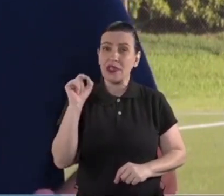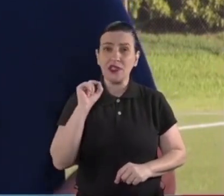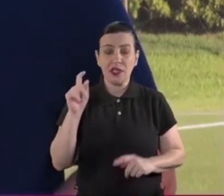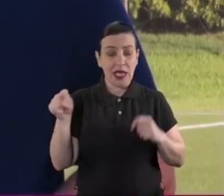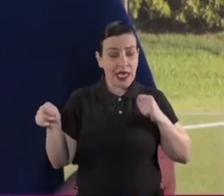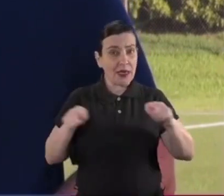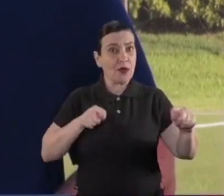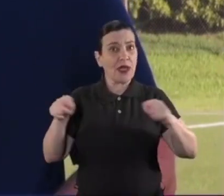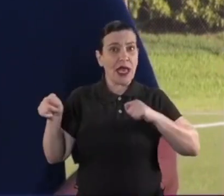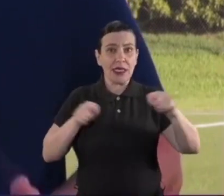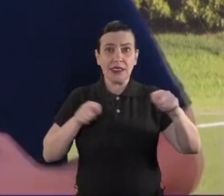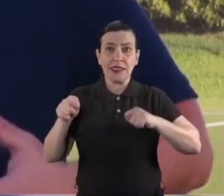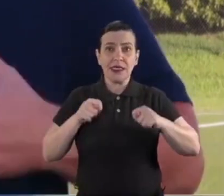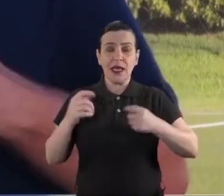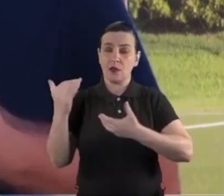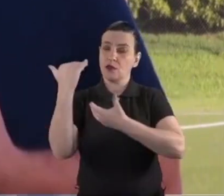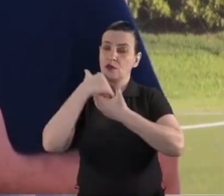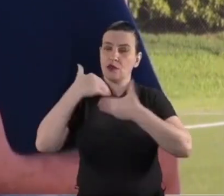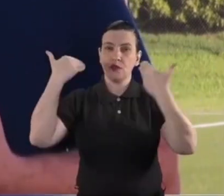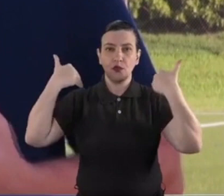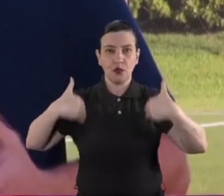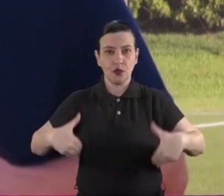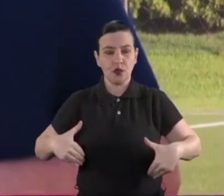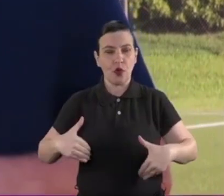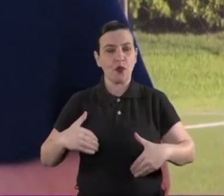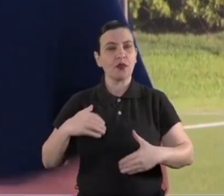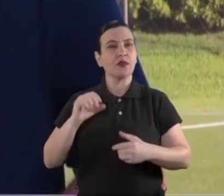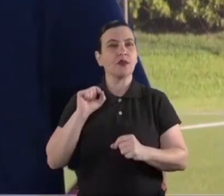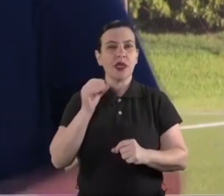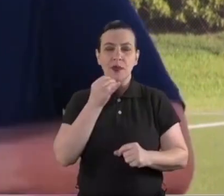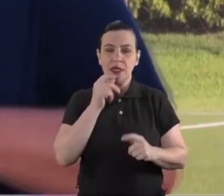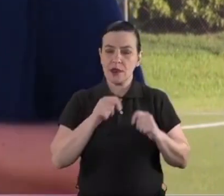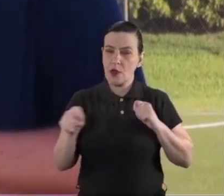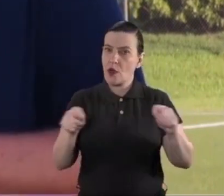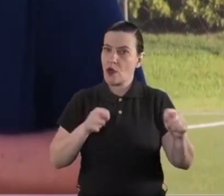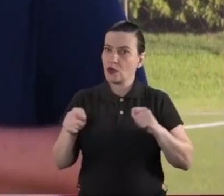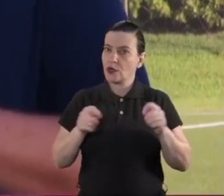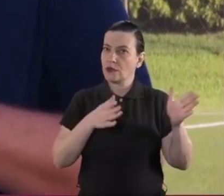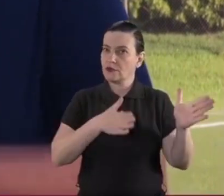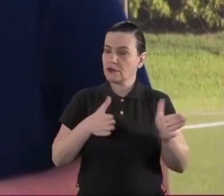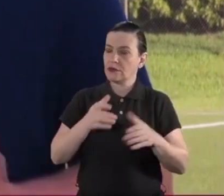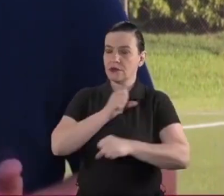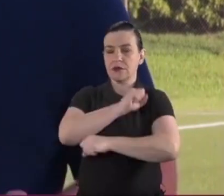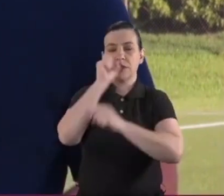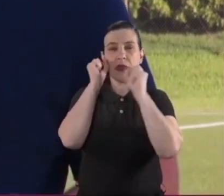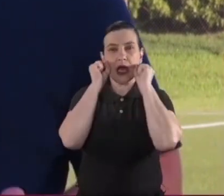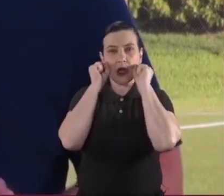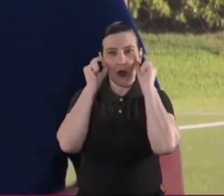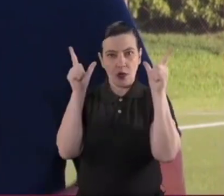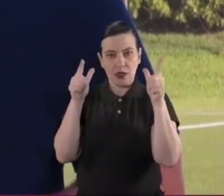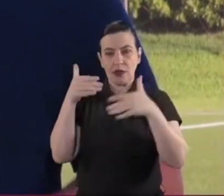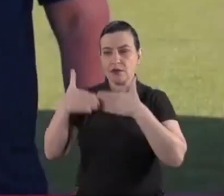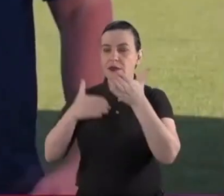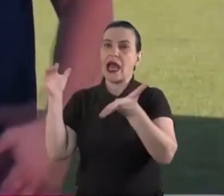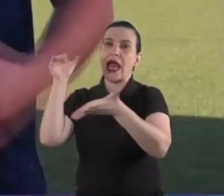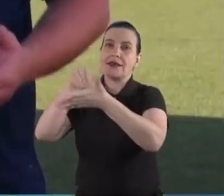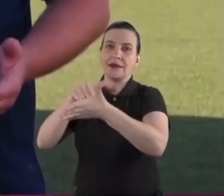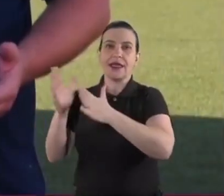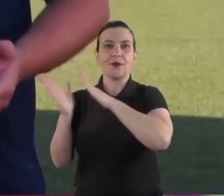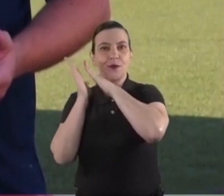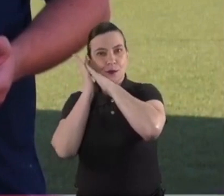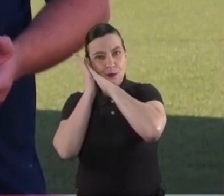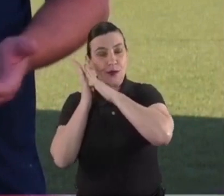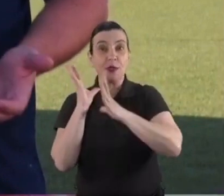regulação do nosso relógio biológico, que é aquele ritmo interno que comanda o momento que a gente tem que acordar e o momento que nós temos que dormir.